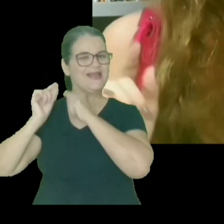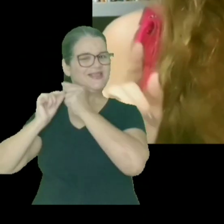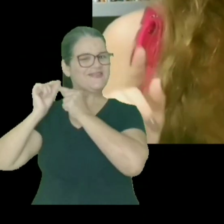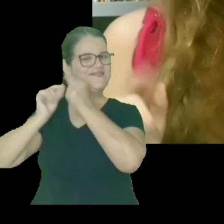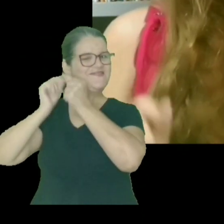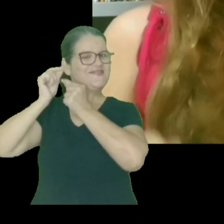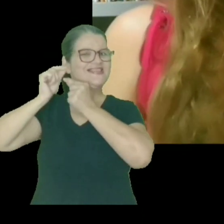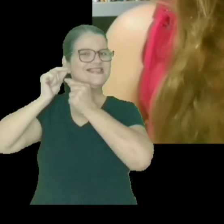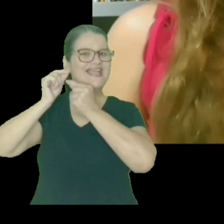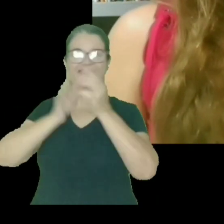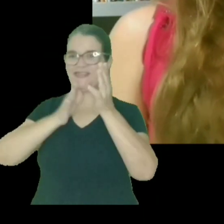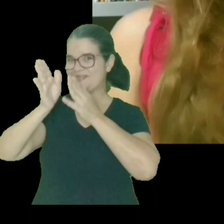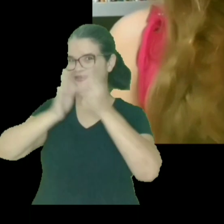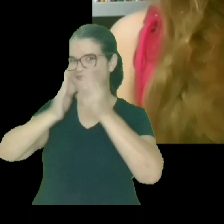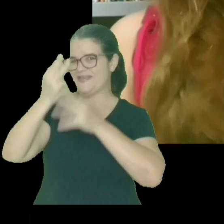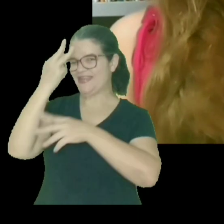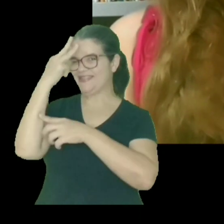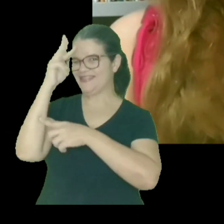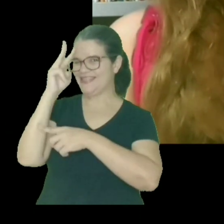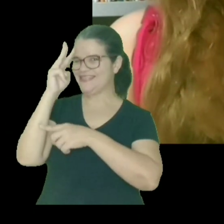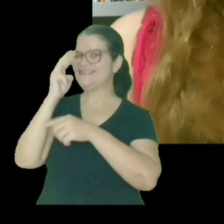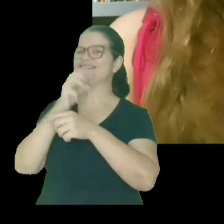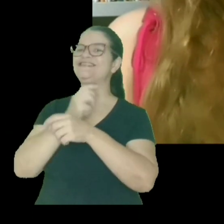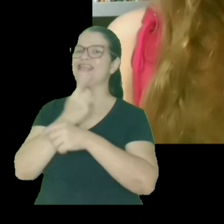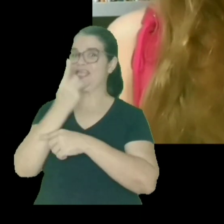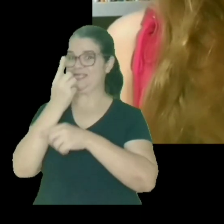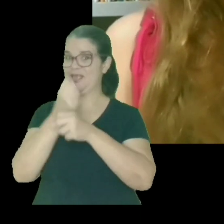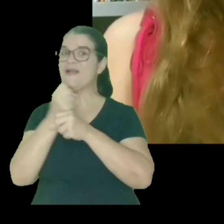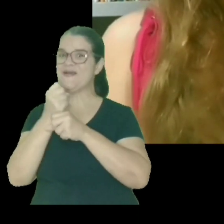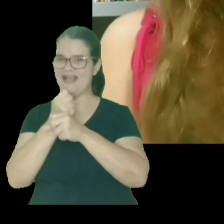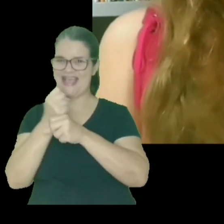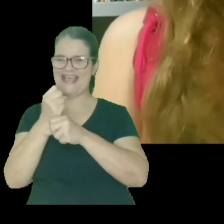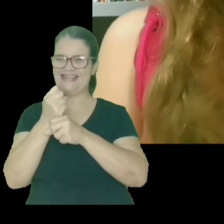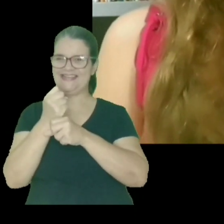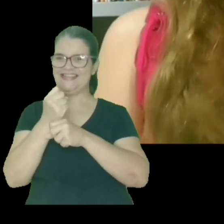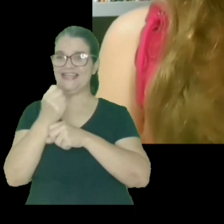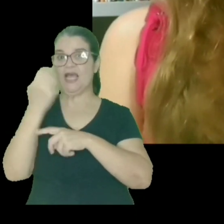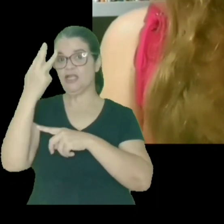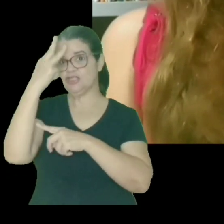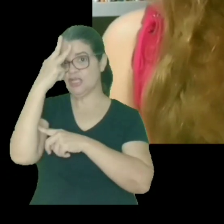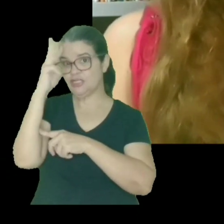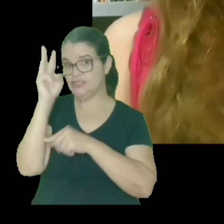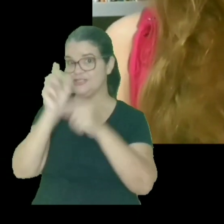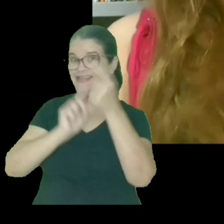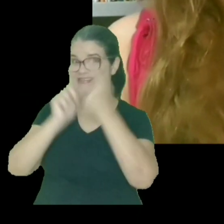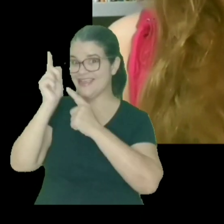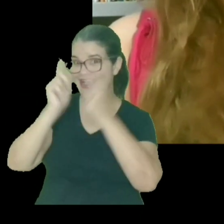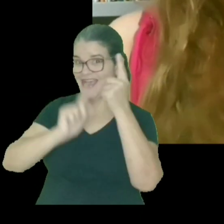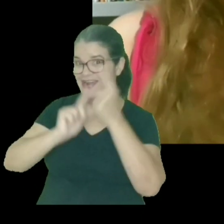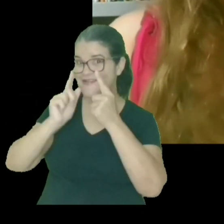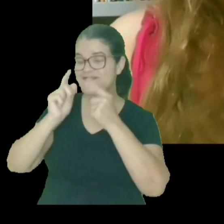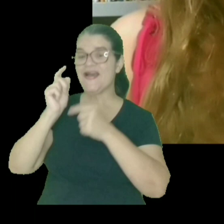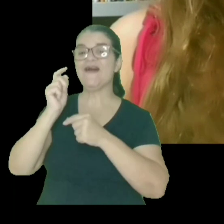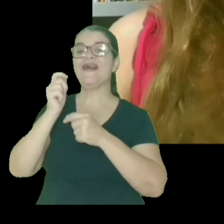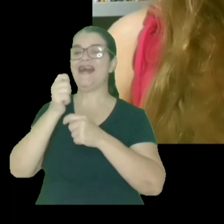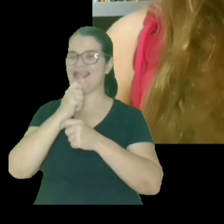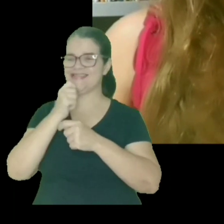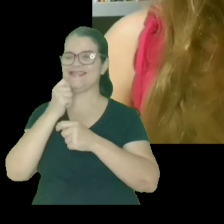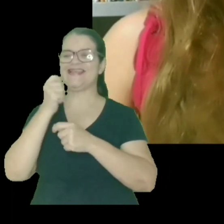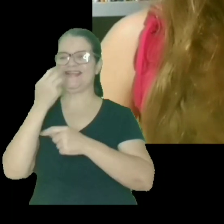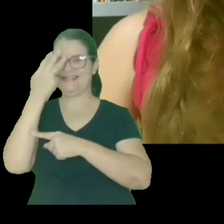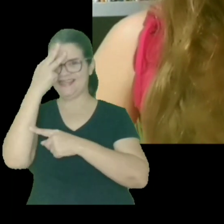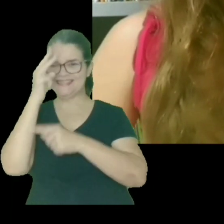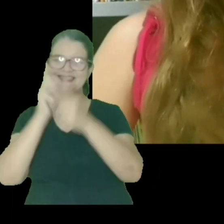menos durante 3 dias por ano. Nesses 3 dias, ainda, minha irmã acedia ao